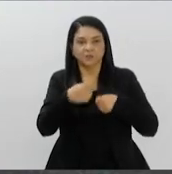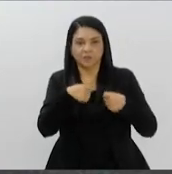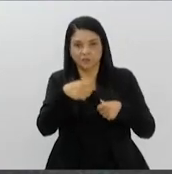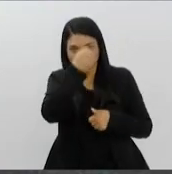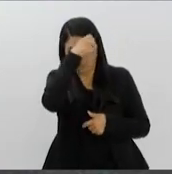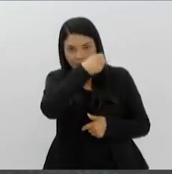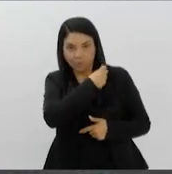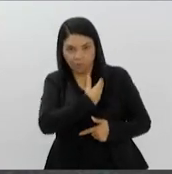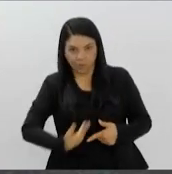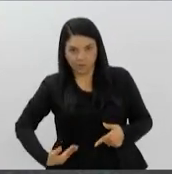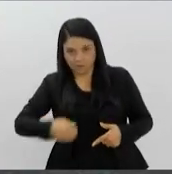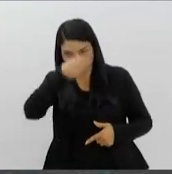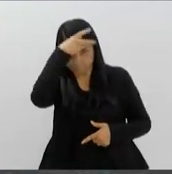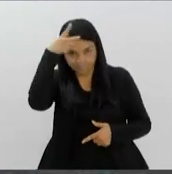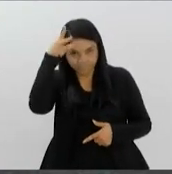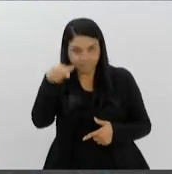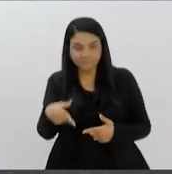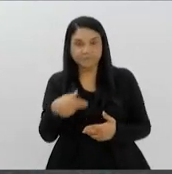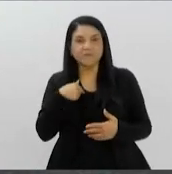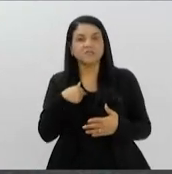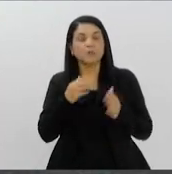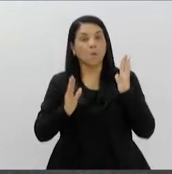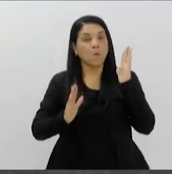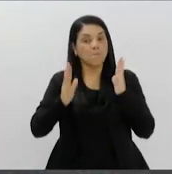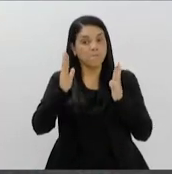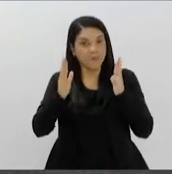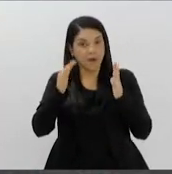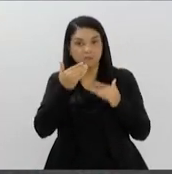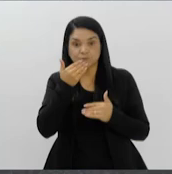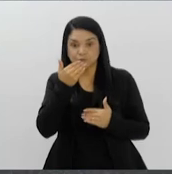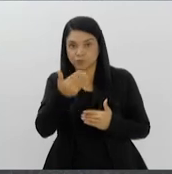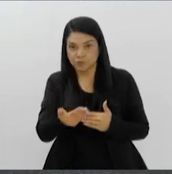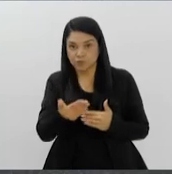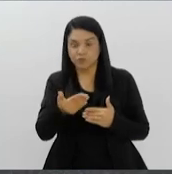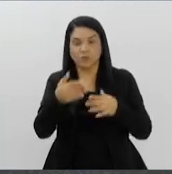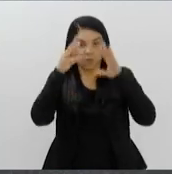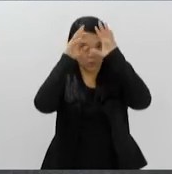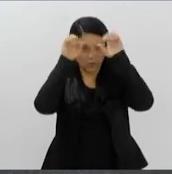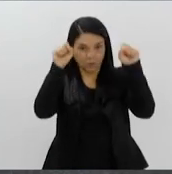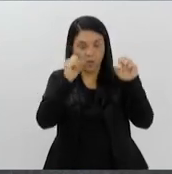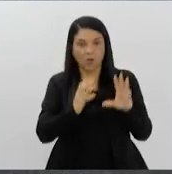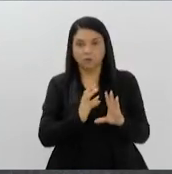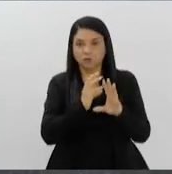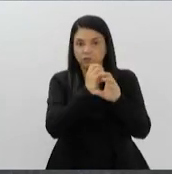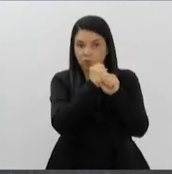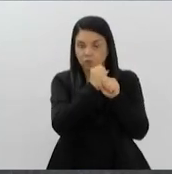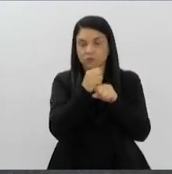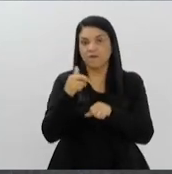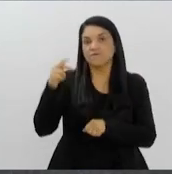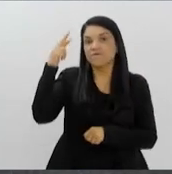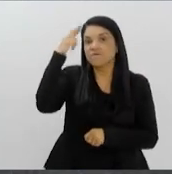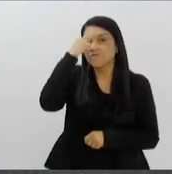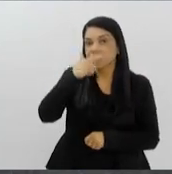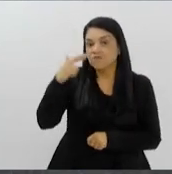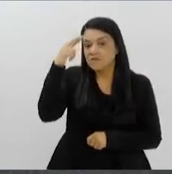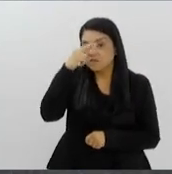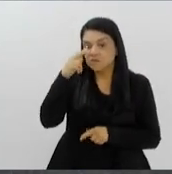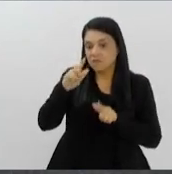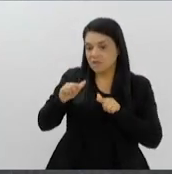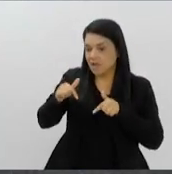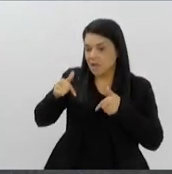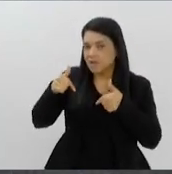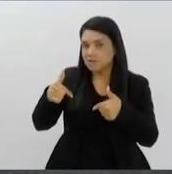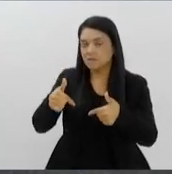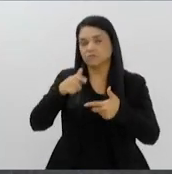é, para o questionamento do Tribunal de Contas, que é quem deve fiscalizar as ações do Poder